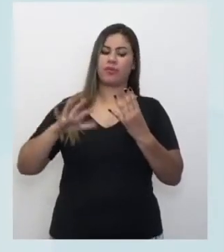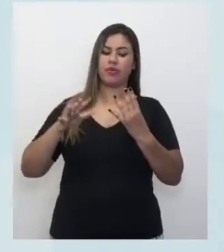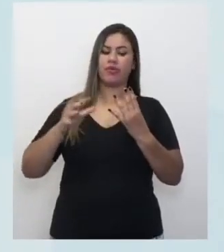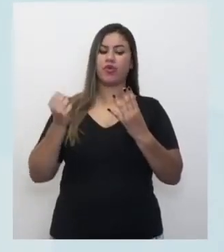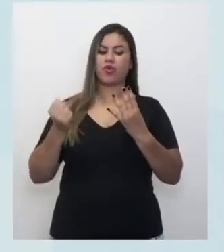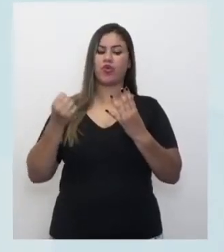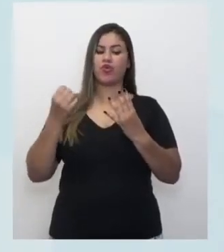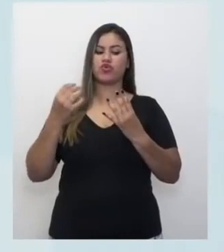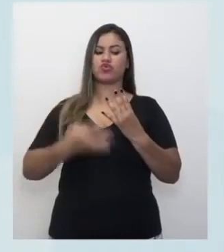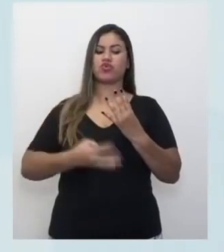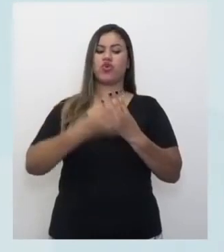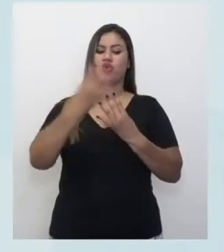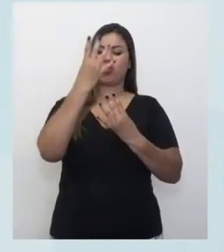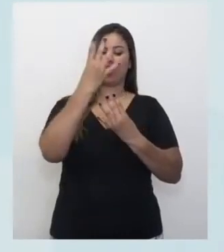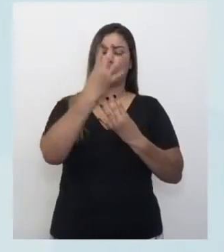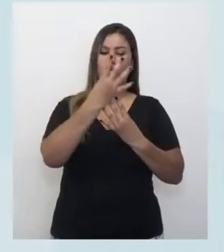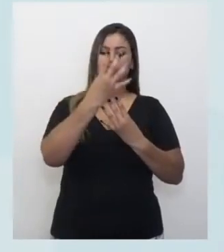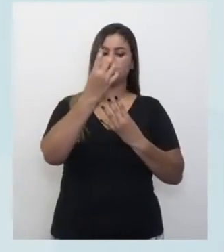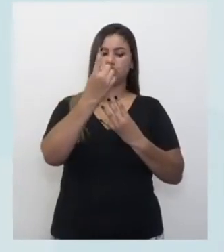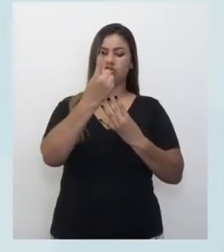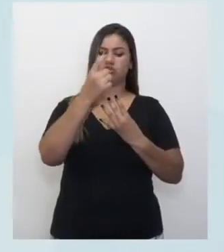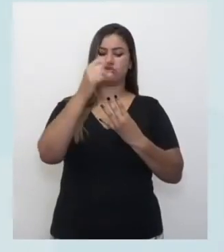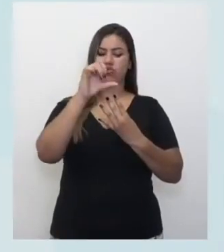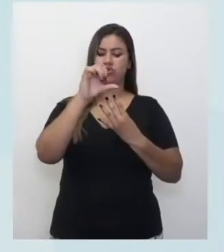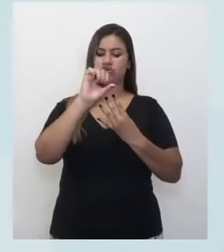aproximada, arredondada, será